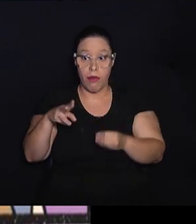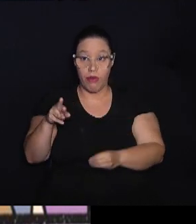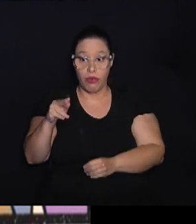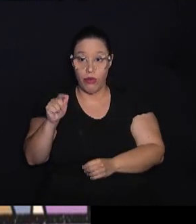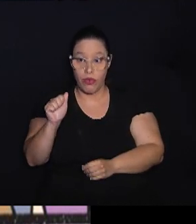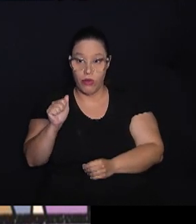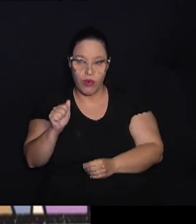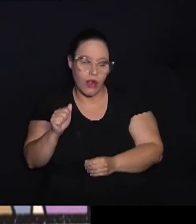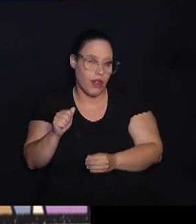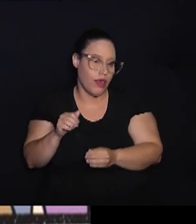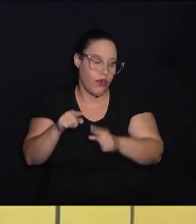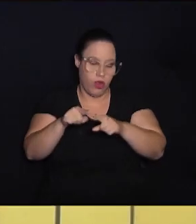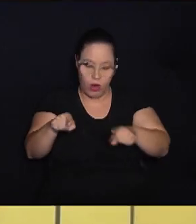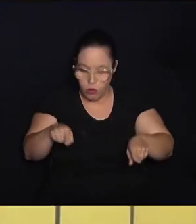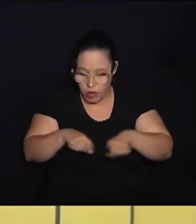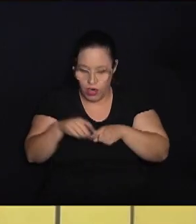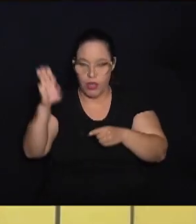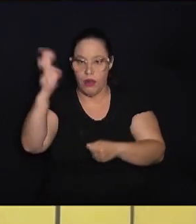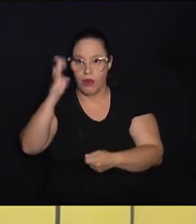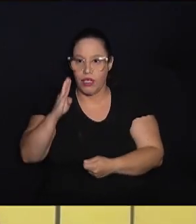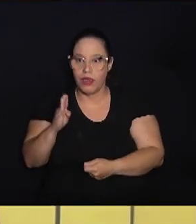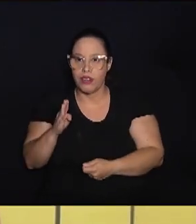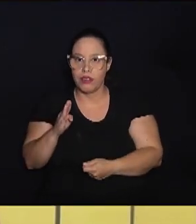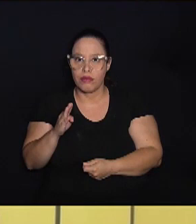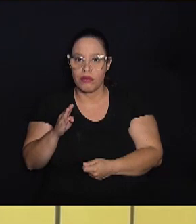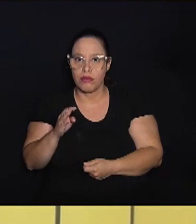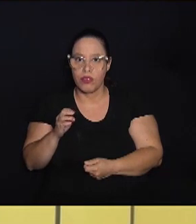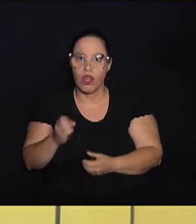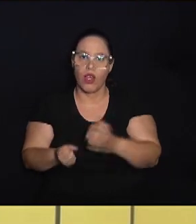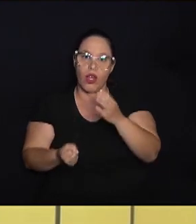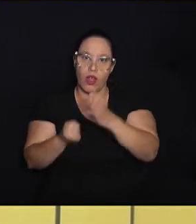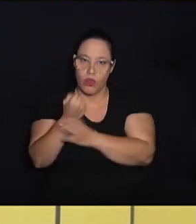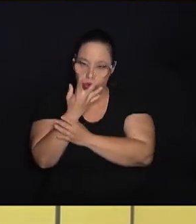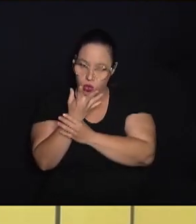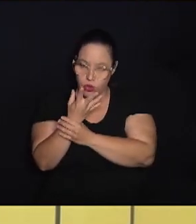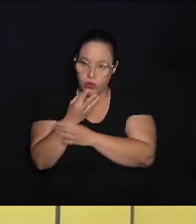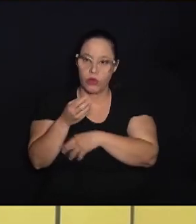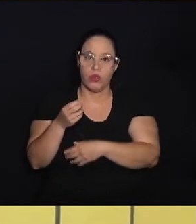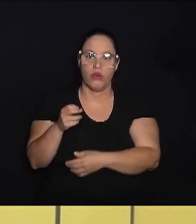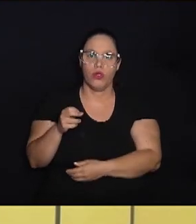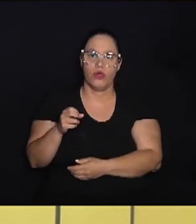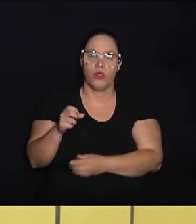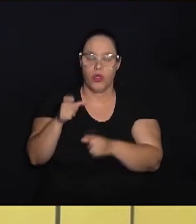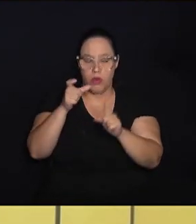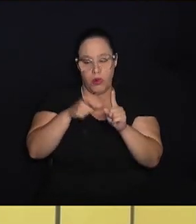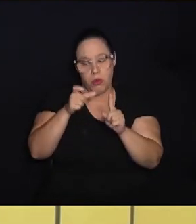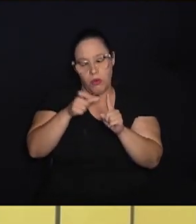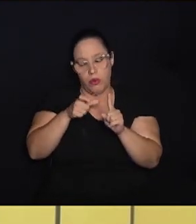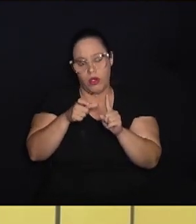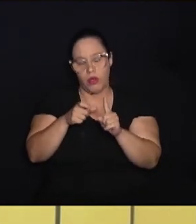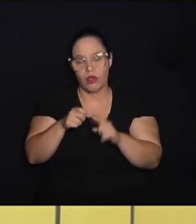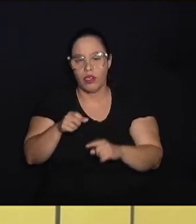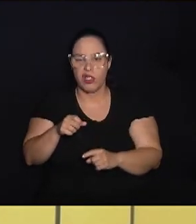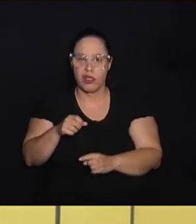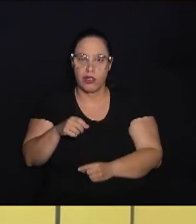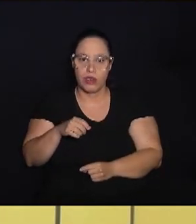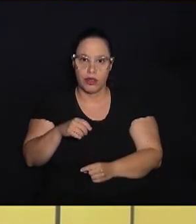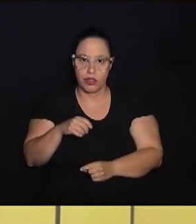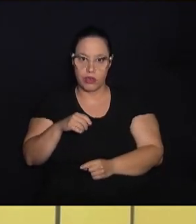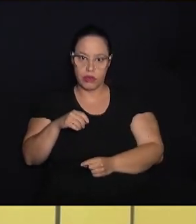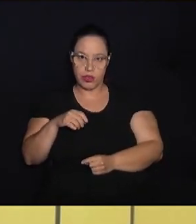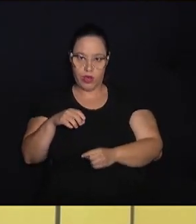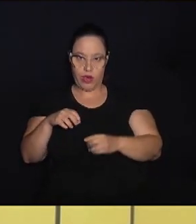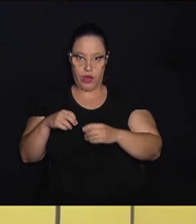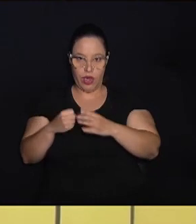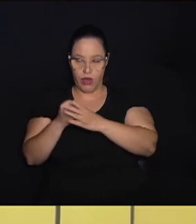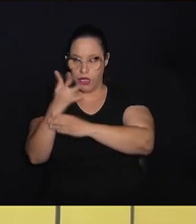aula brasileira aí daí surgiu a minha personagem Niquinha que Ninha mais contestadora etc e tal e obviamente você vai criando